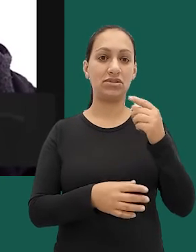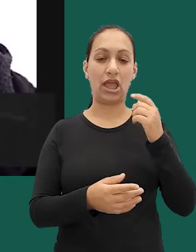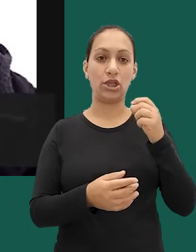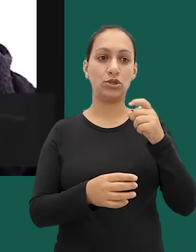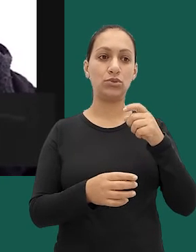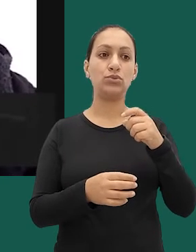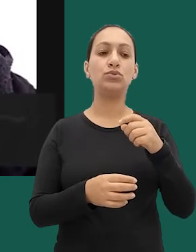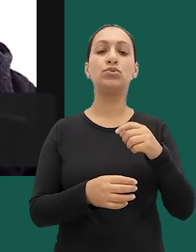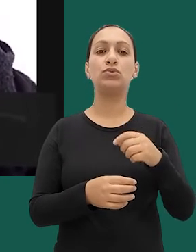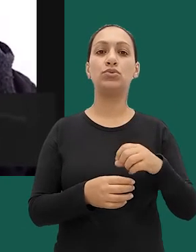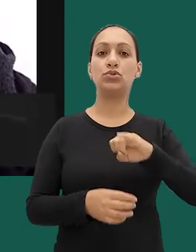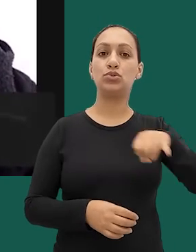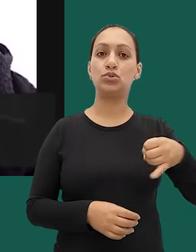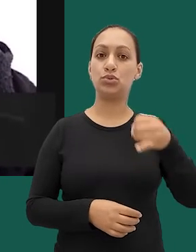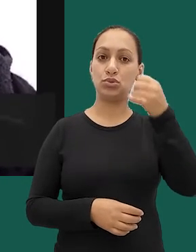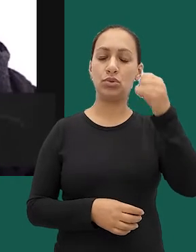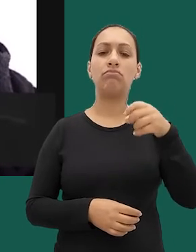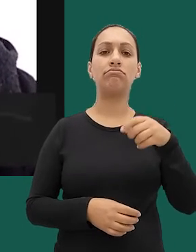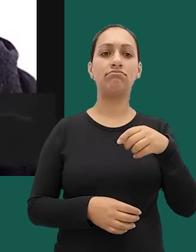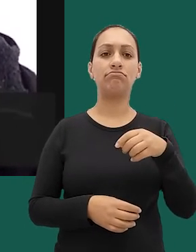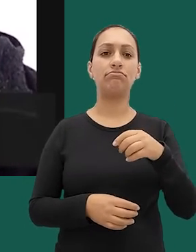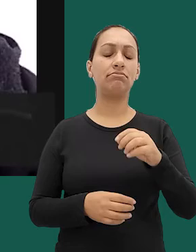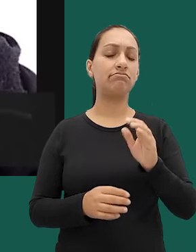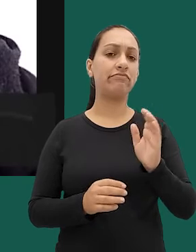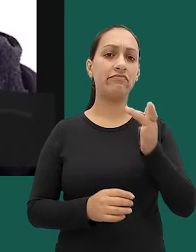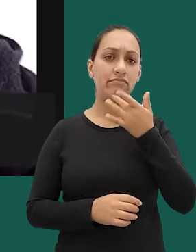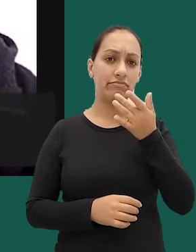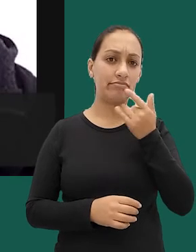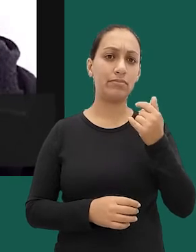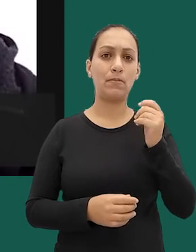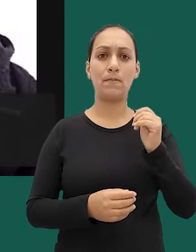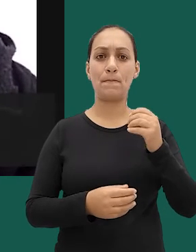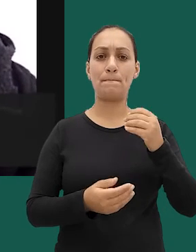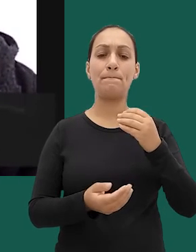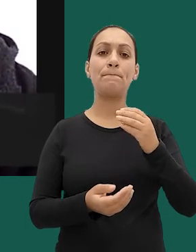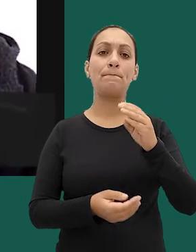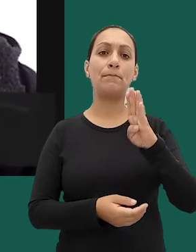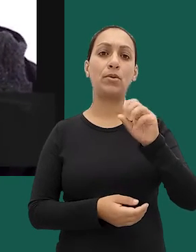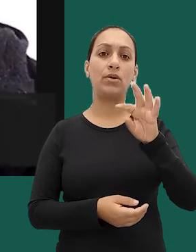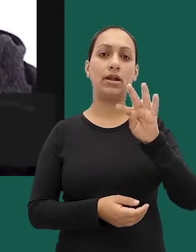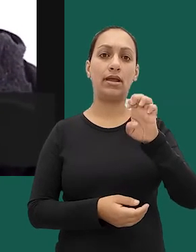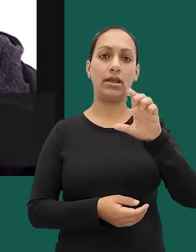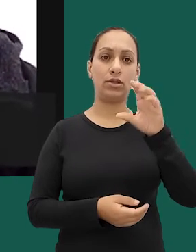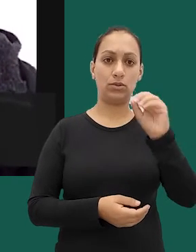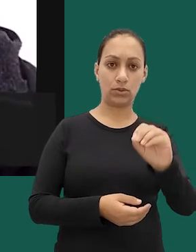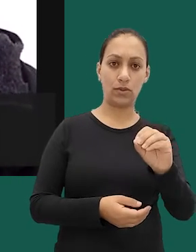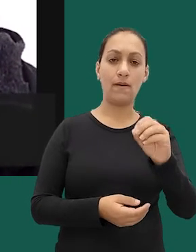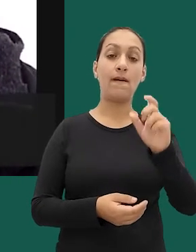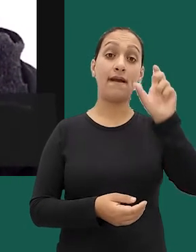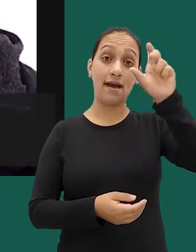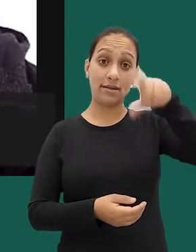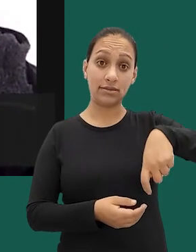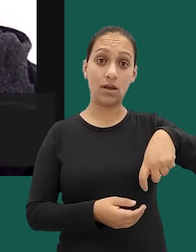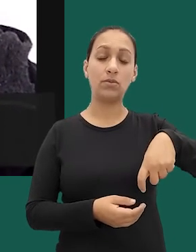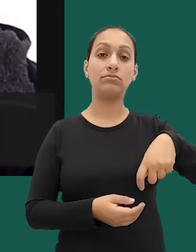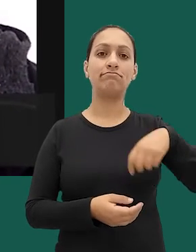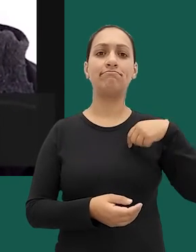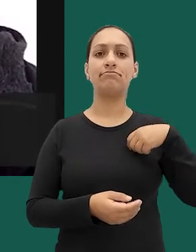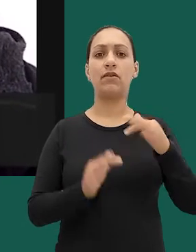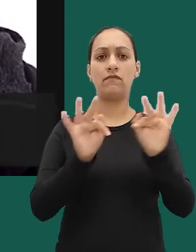fica acessível, pode fazer no boleto ou no cartão de crédito. Então, a Fevale todo mês manda um boleto para ti de